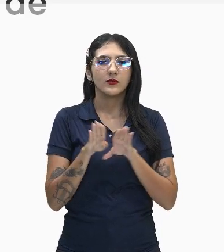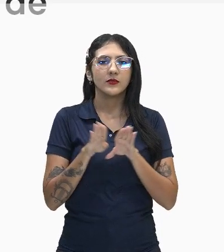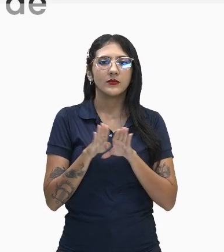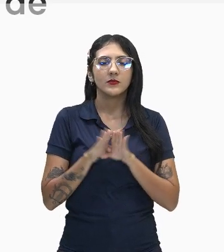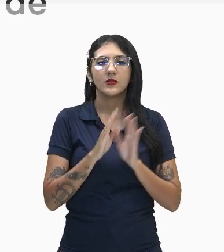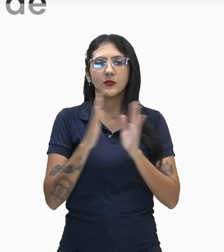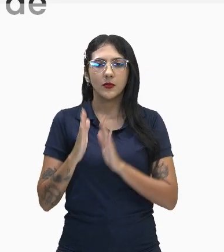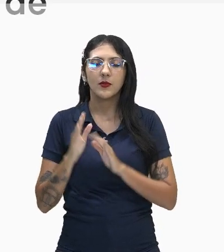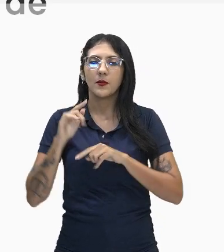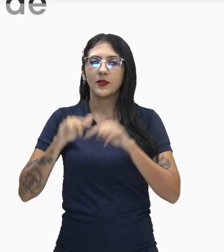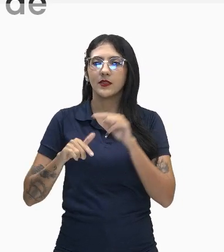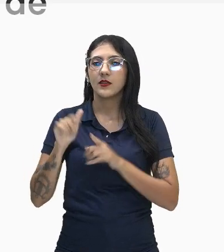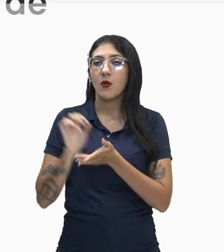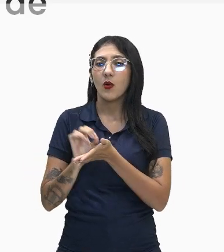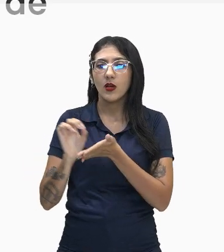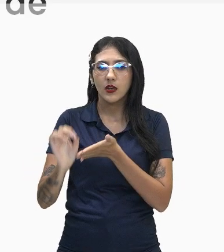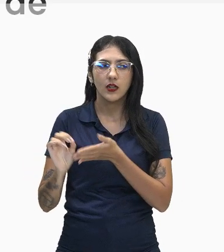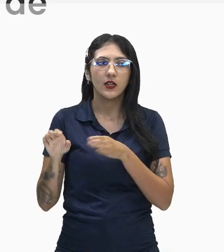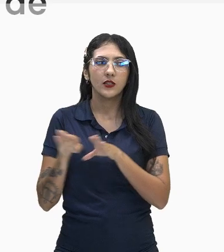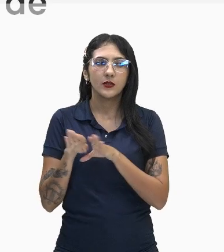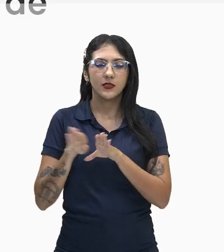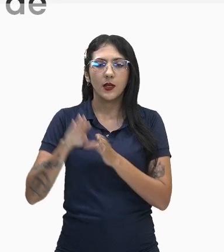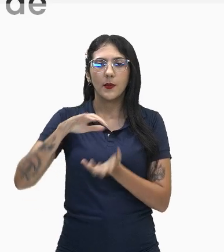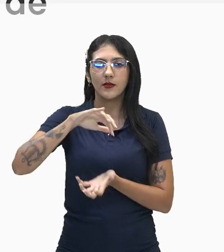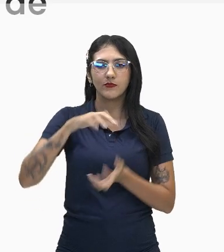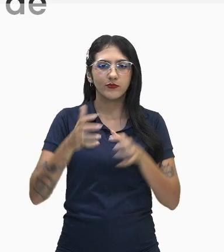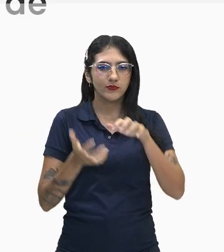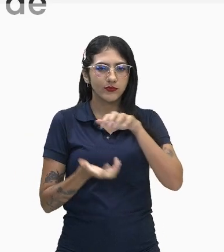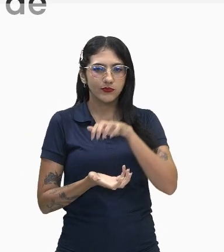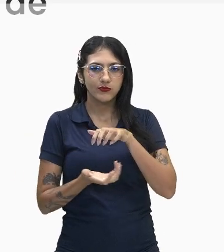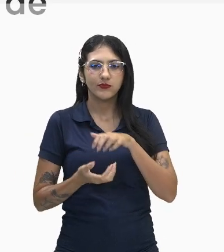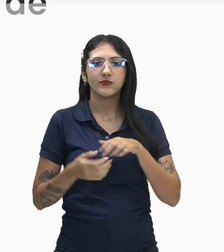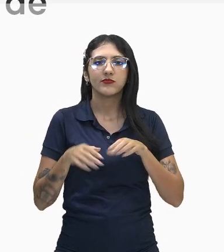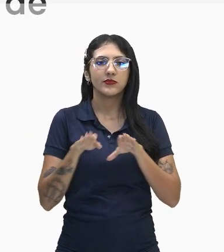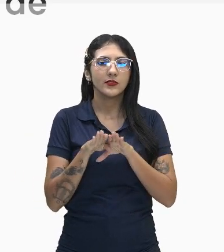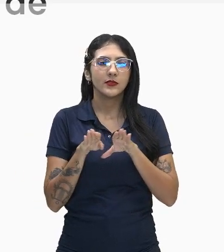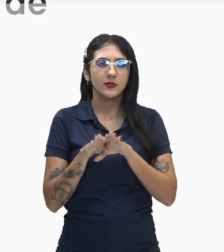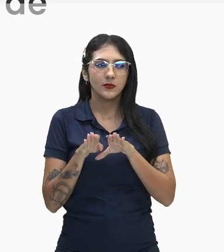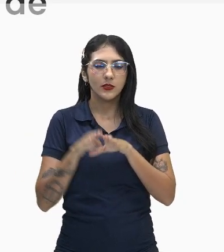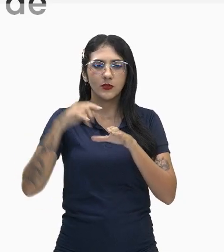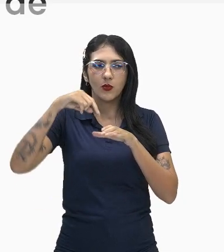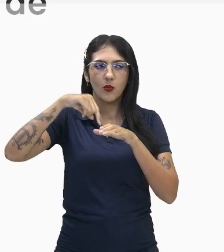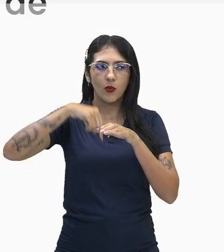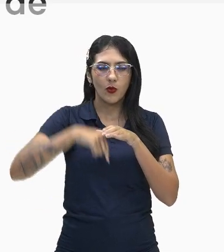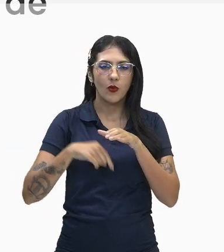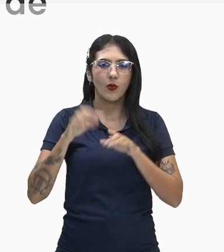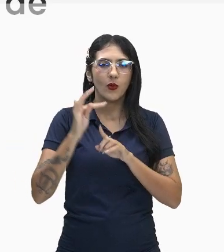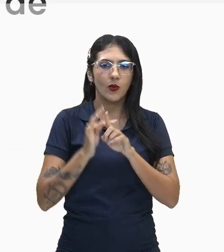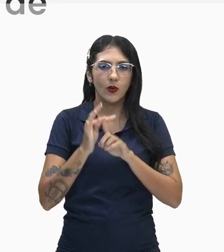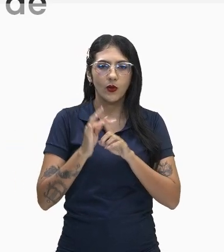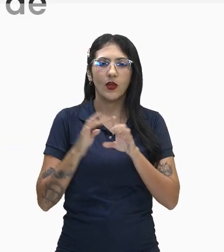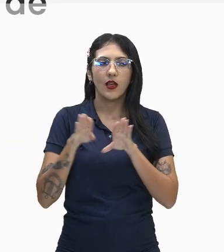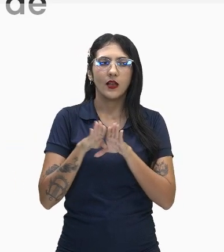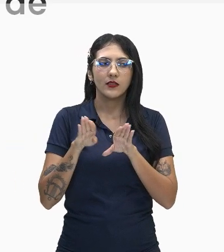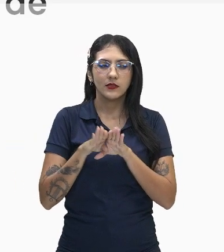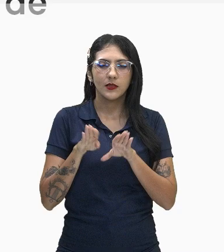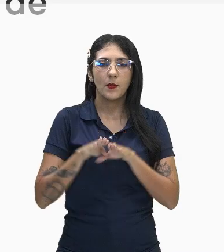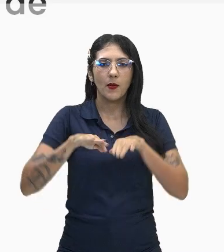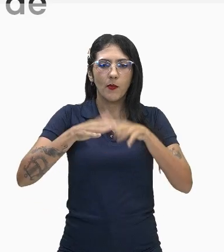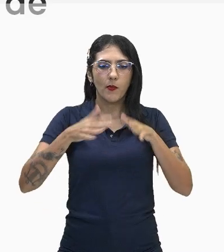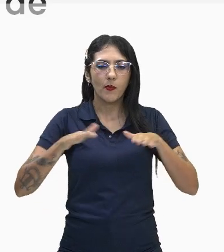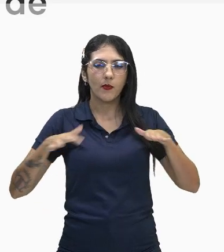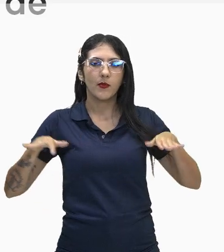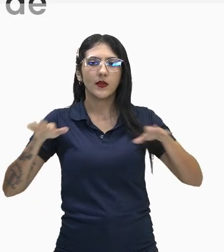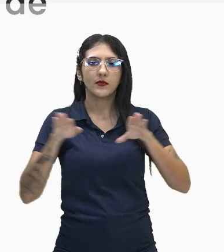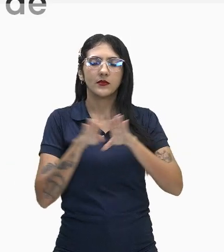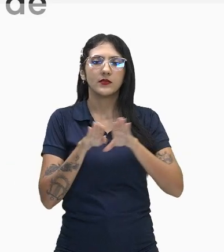da matéria orgânica, a geotérmica, que utiliza a energia do interior da Terra, e a oceânica, que utiliza a energia